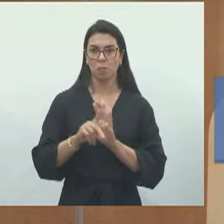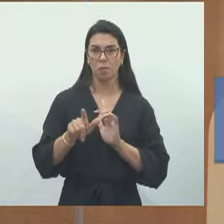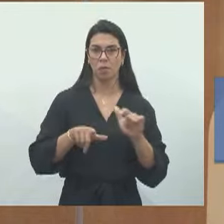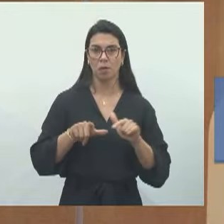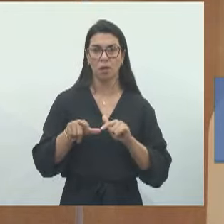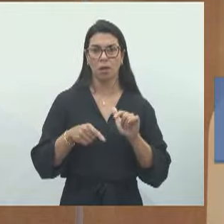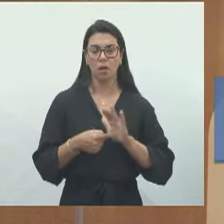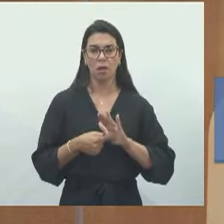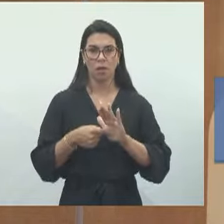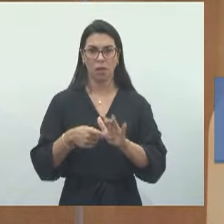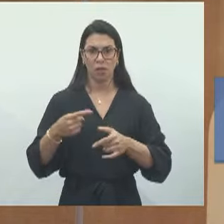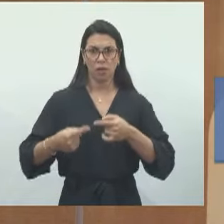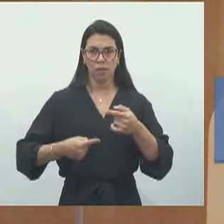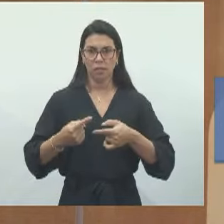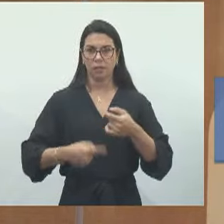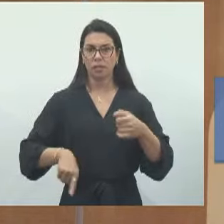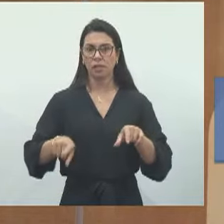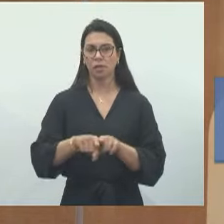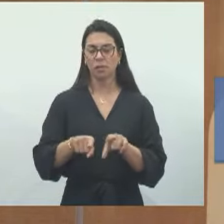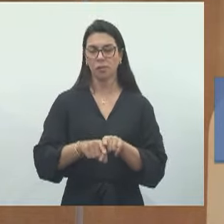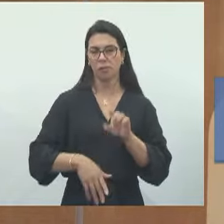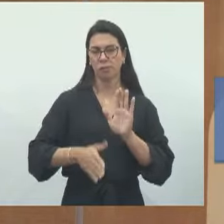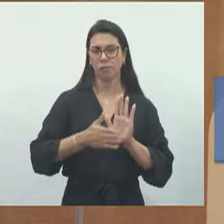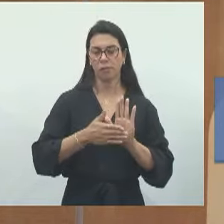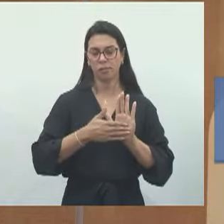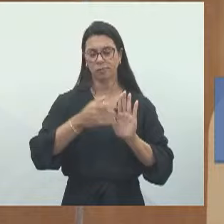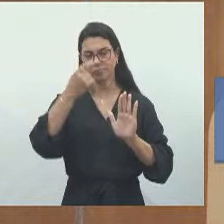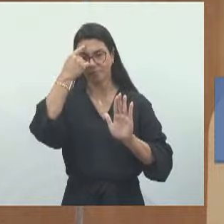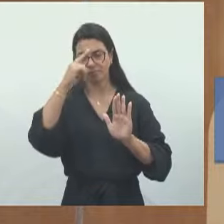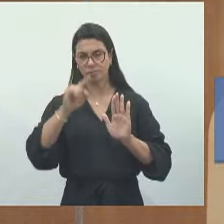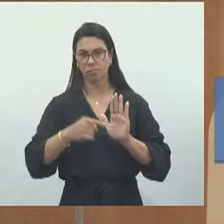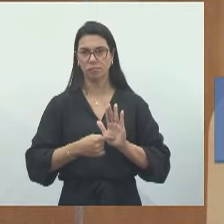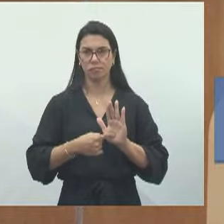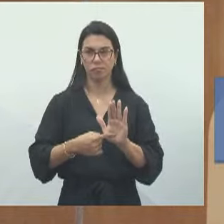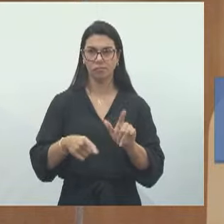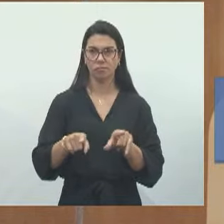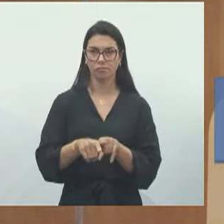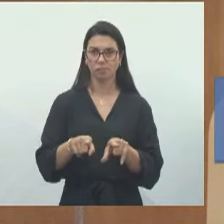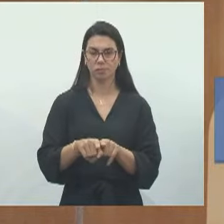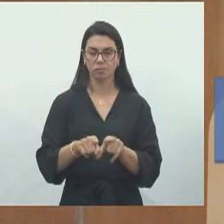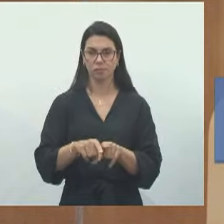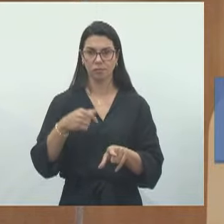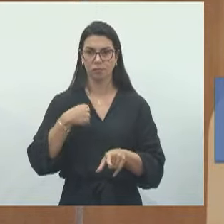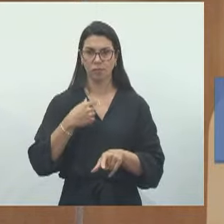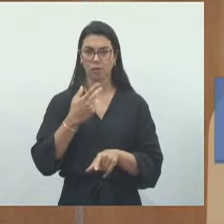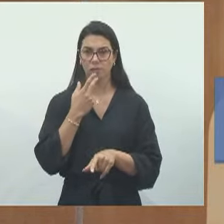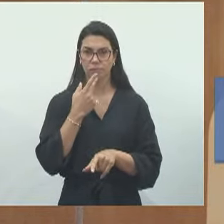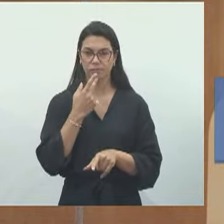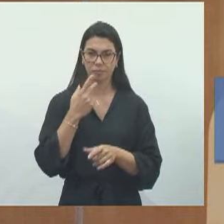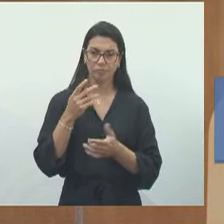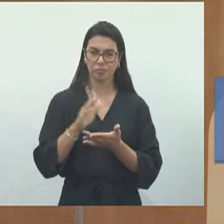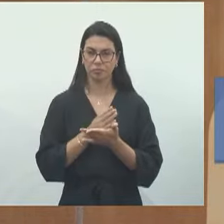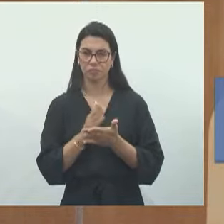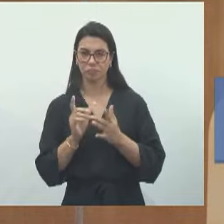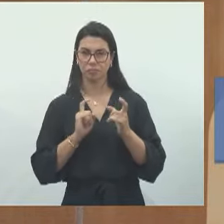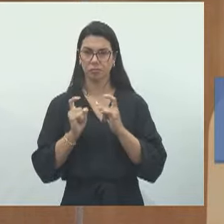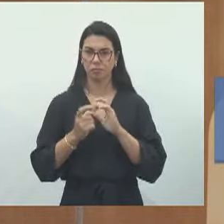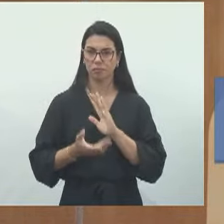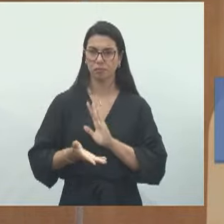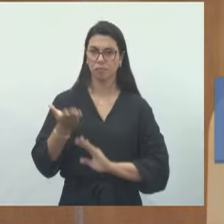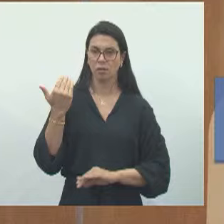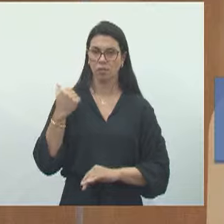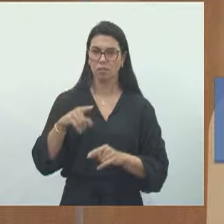né, de estar discutindo, levando as suas propostas, suas ideias, né? Eu cheguei a falar aqui, sessões anterior, vereador Roninha, né,